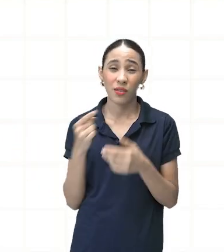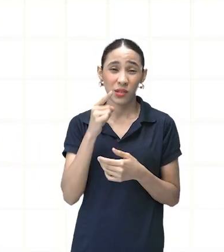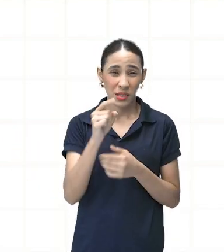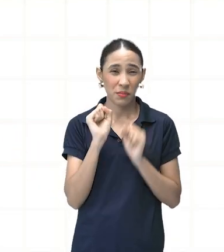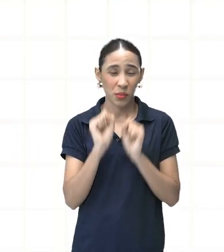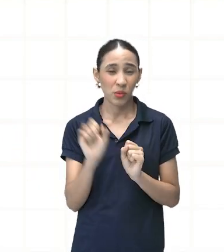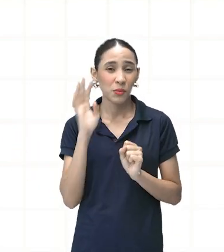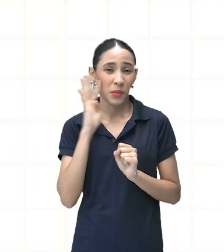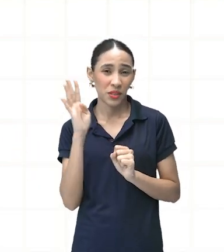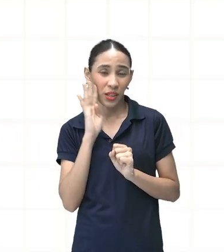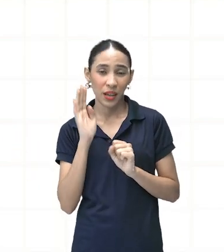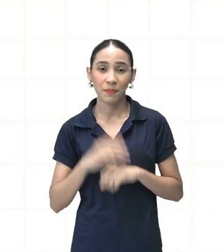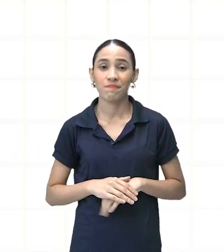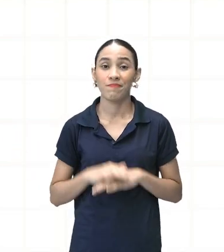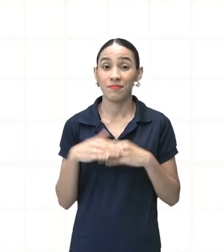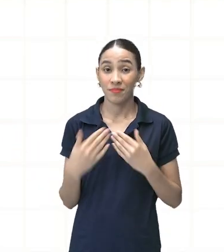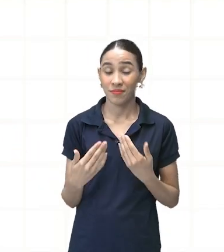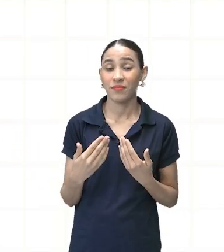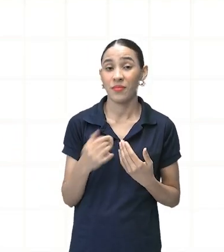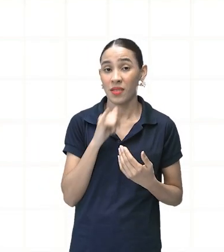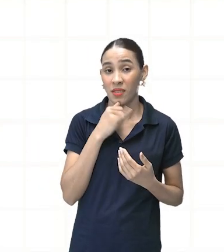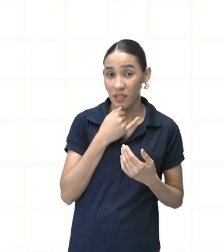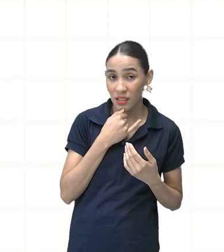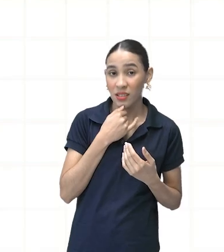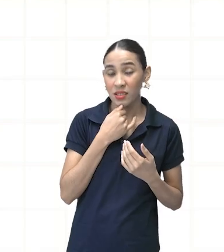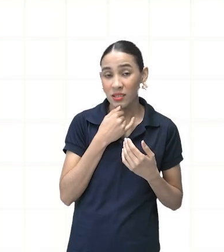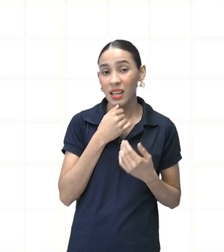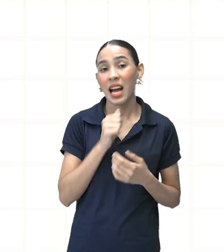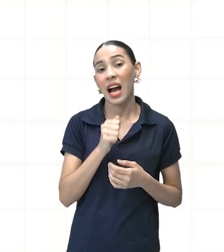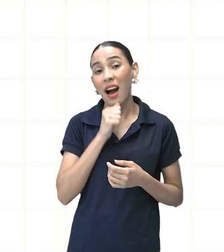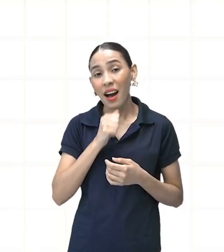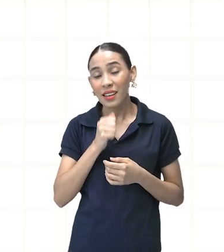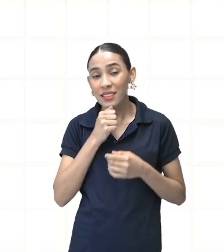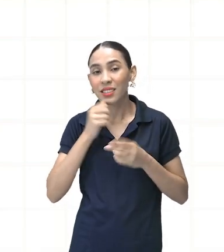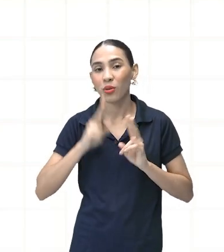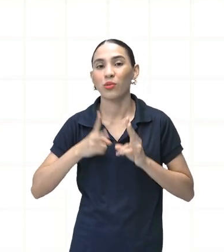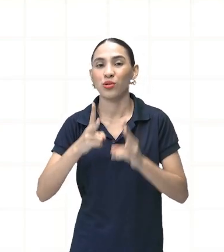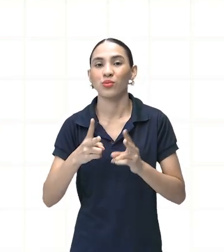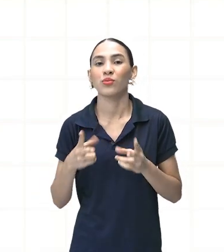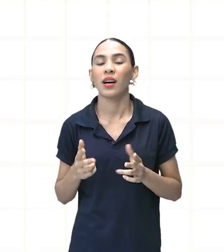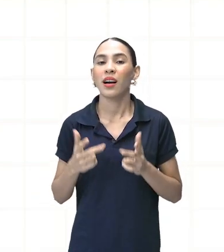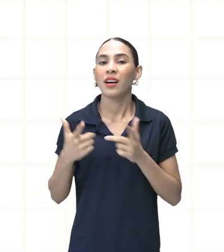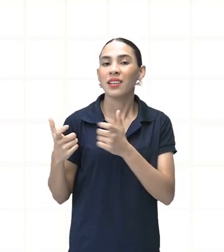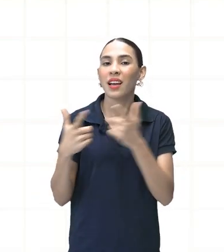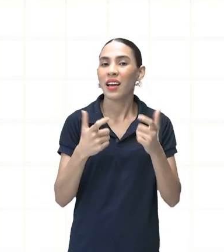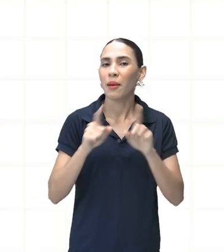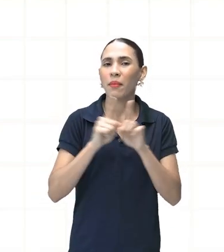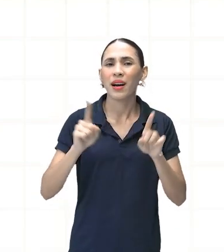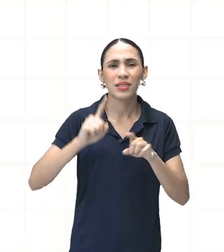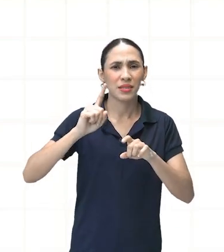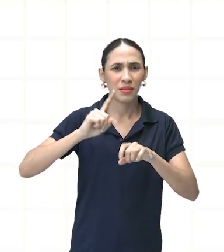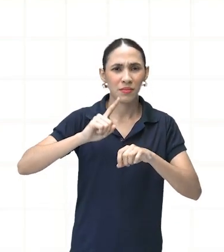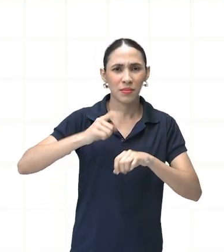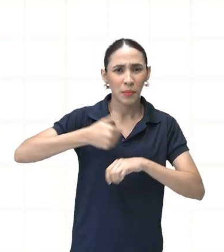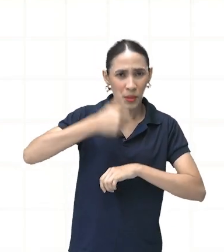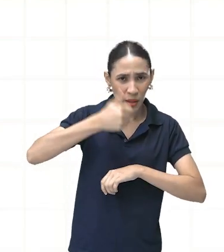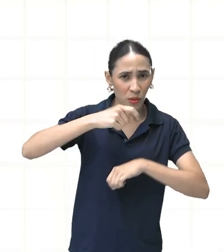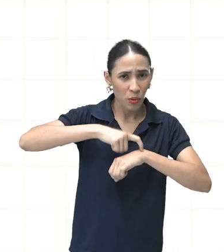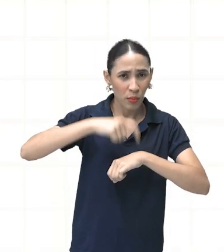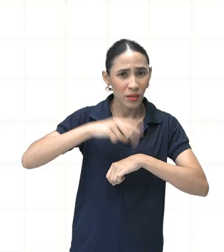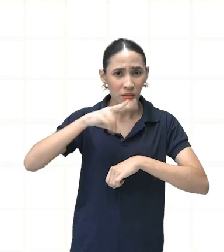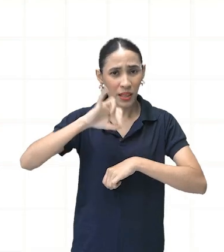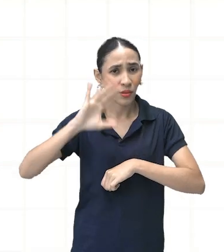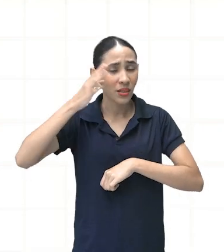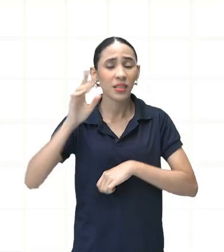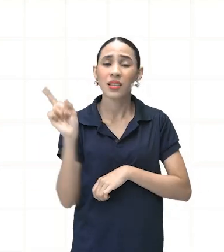podem imaginar, né, que infelizmente, tá, ainda está ocorrendo esses conflitos, mas não é a primeira vez que isso vai